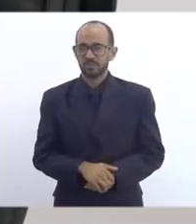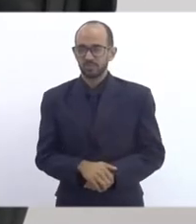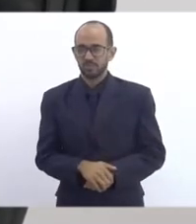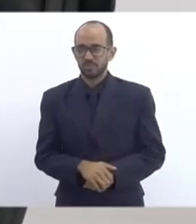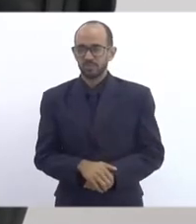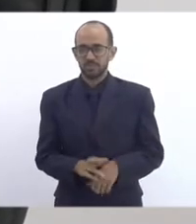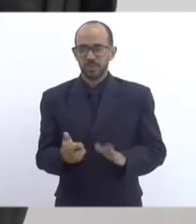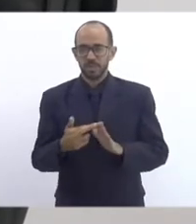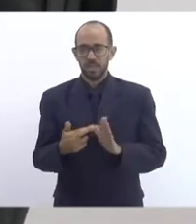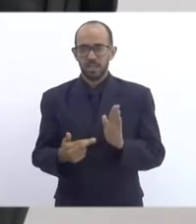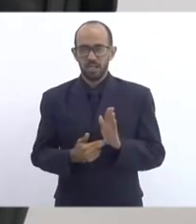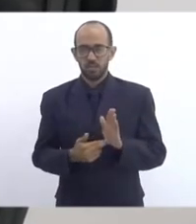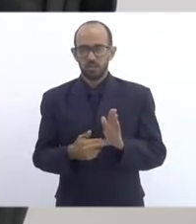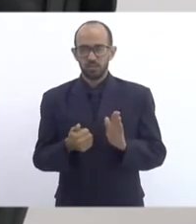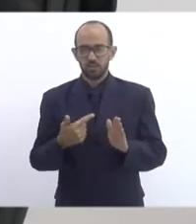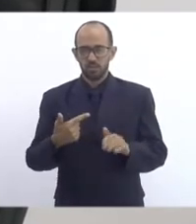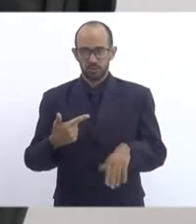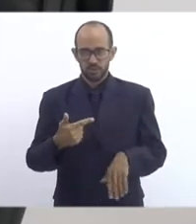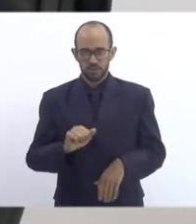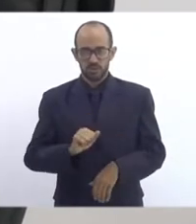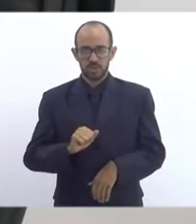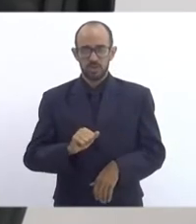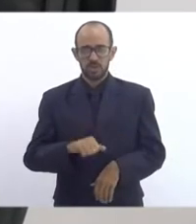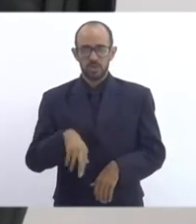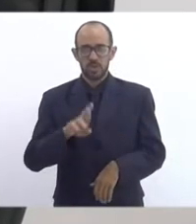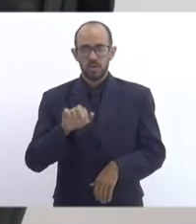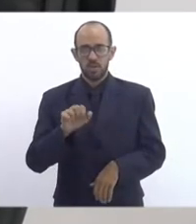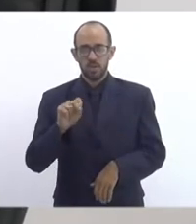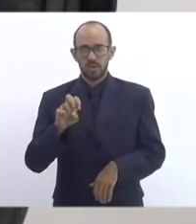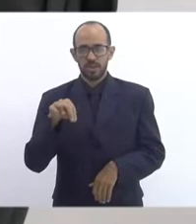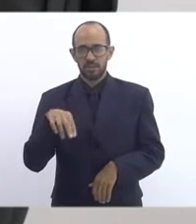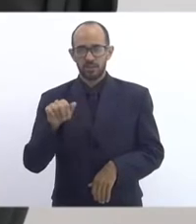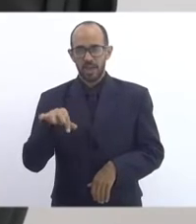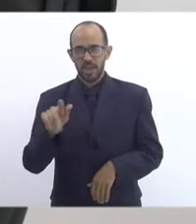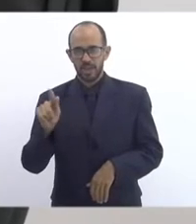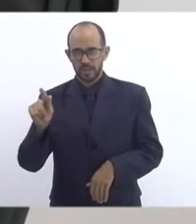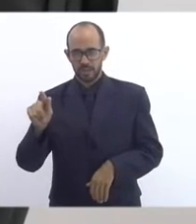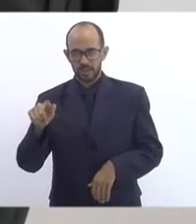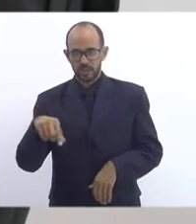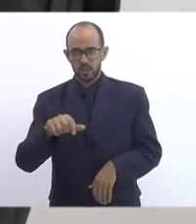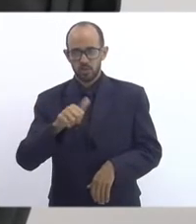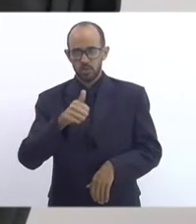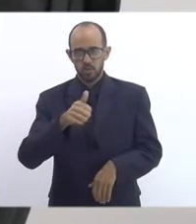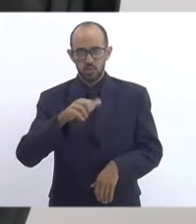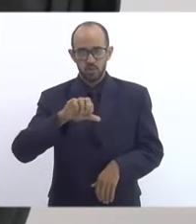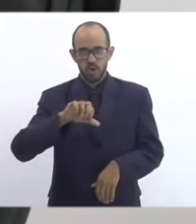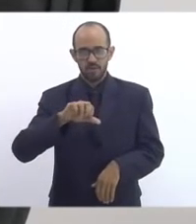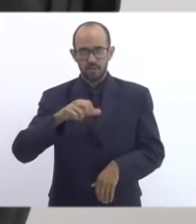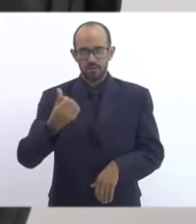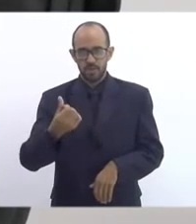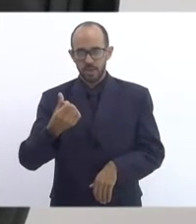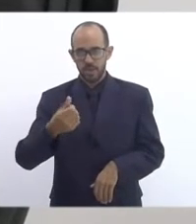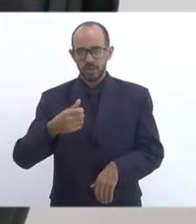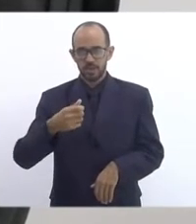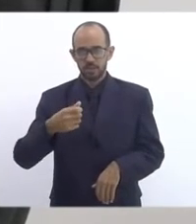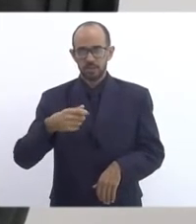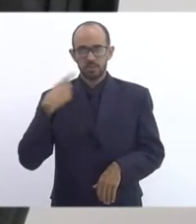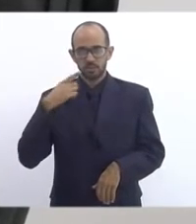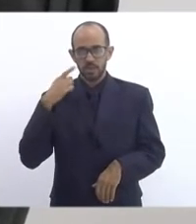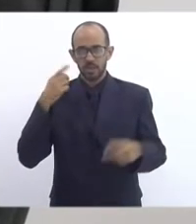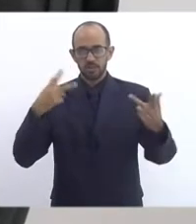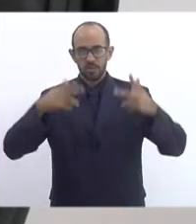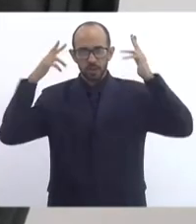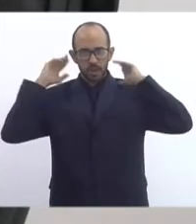Relator, deputado 12. Relator, deputado Rosenberg, 12 da pauta, projeto de lei 1961-2020, autoria do deputado Marcelo Cabeleireiro. Parecer